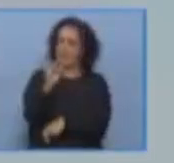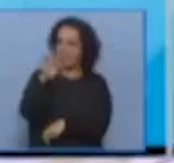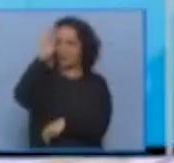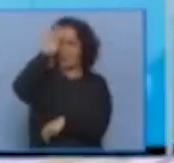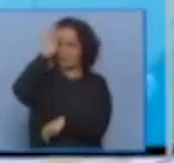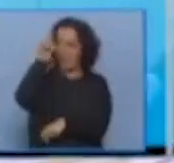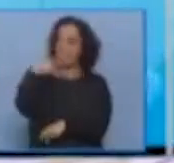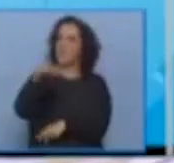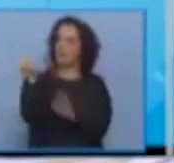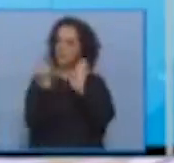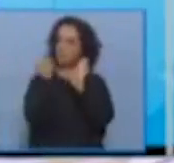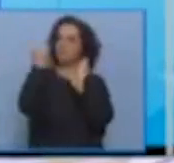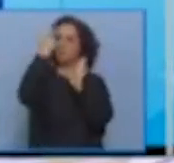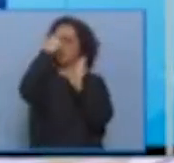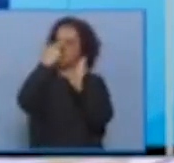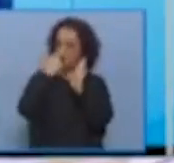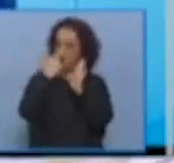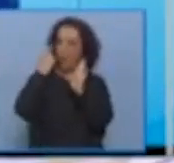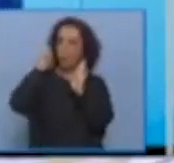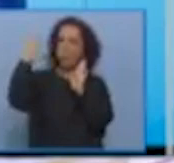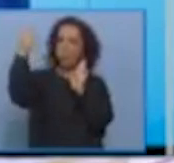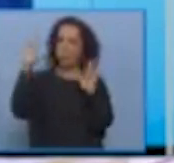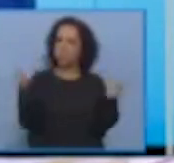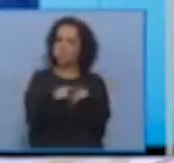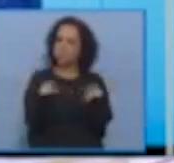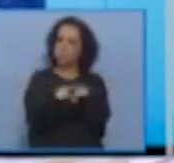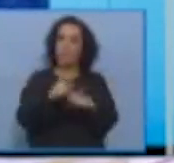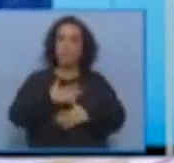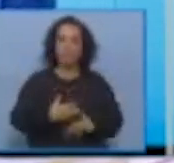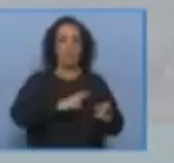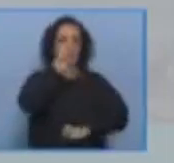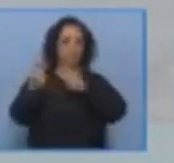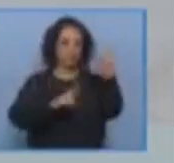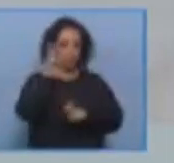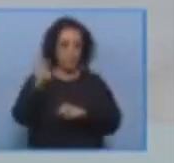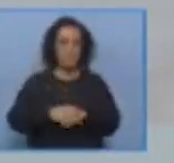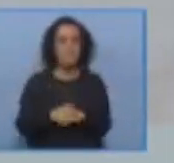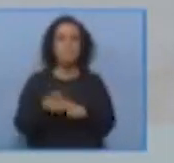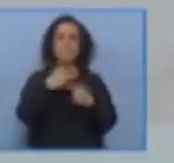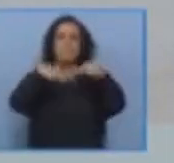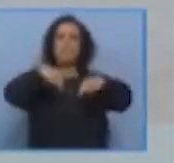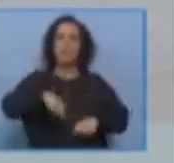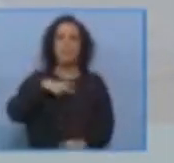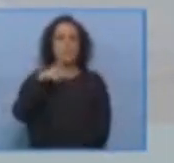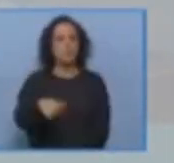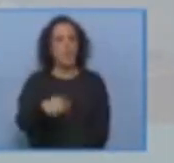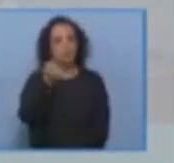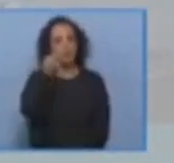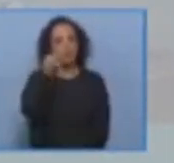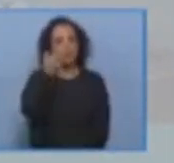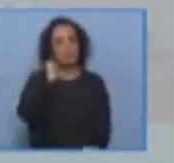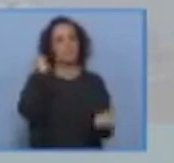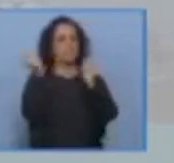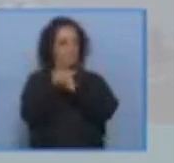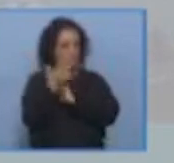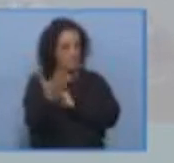vai ficar na história, pelo menos com o mesmo número de viagens ou a mesma vontade de viajar. Por cá, em Portugal, e para mudar aqui um bocadinho a